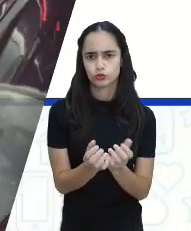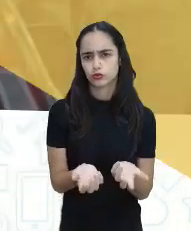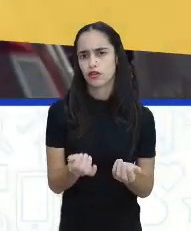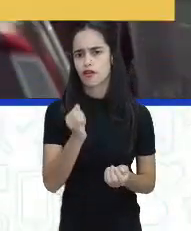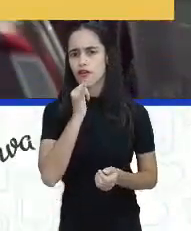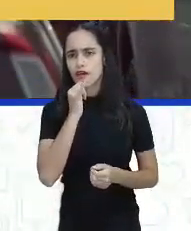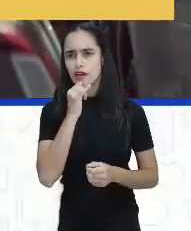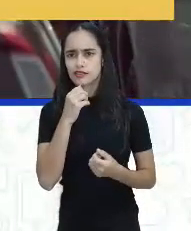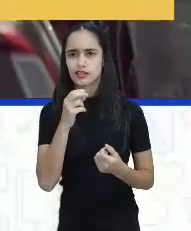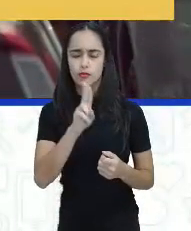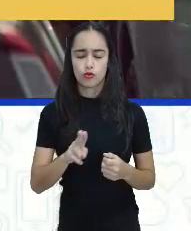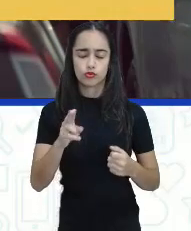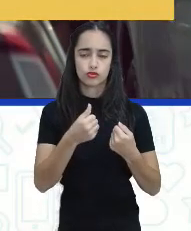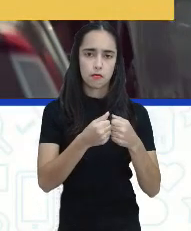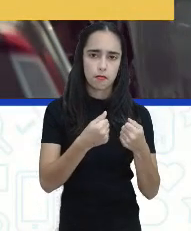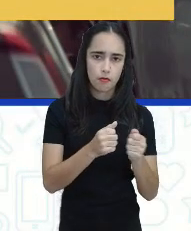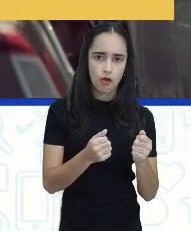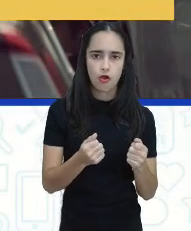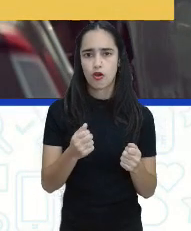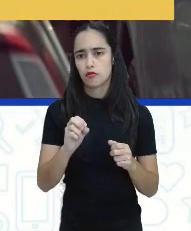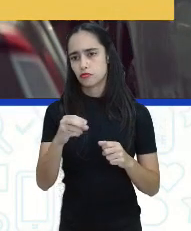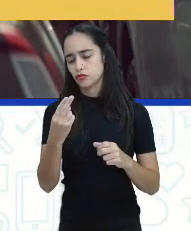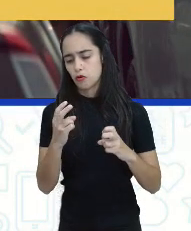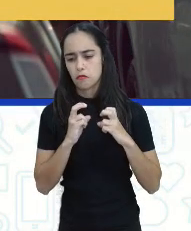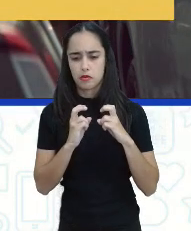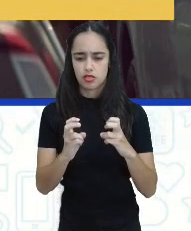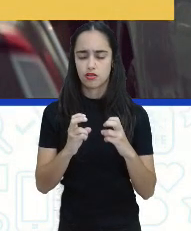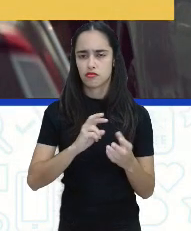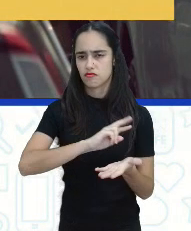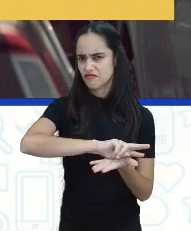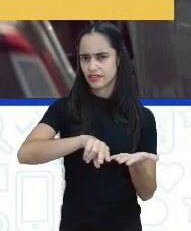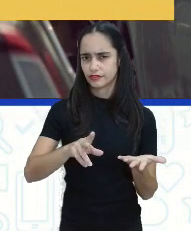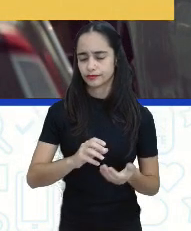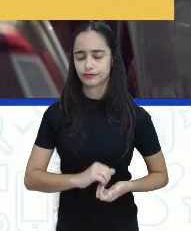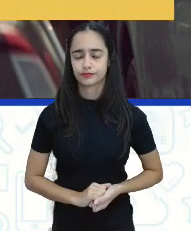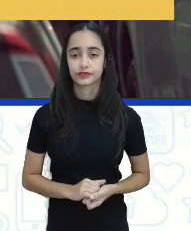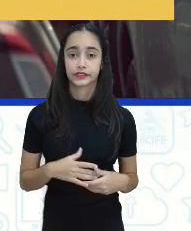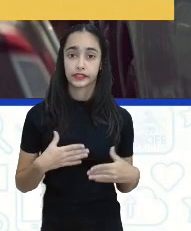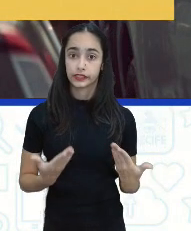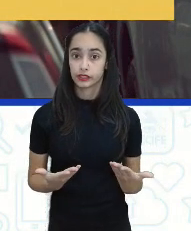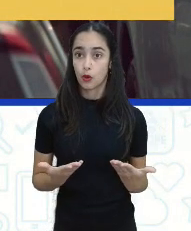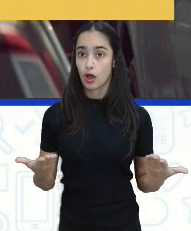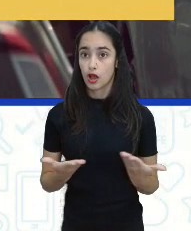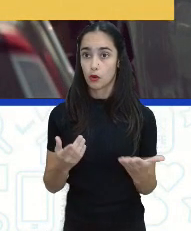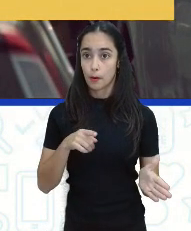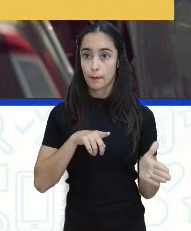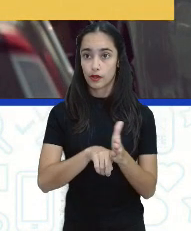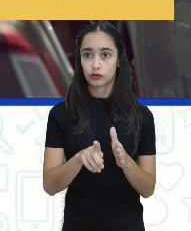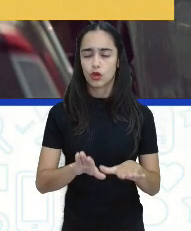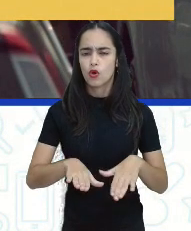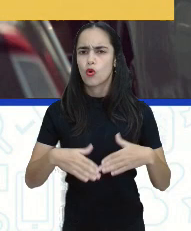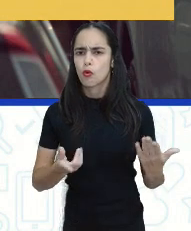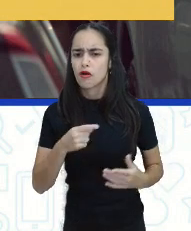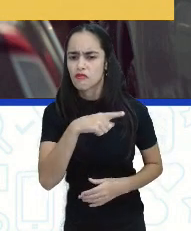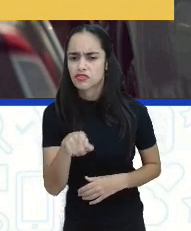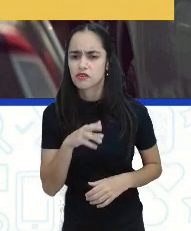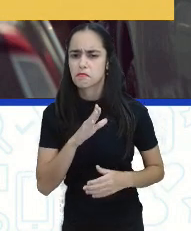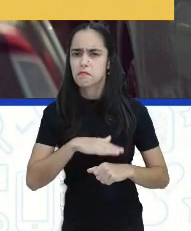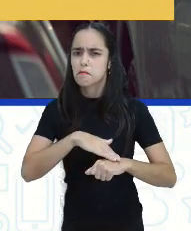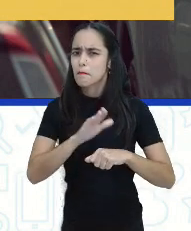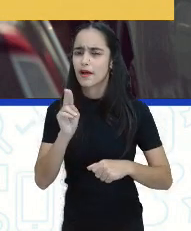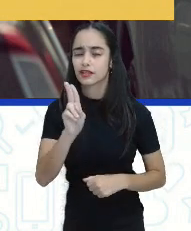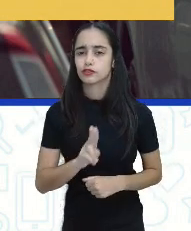a gente tem aí, então, qual o meio de transporte que você mais utiliza? Né? Qual é? O que é que você,